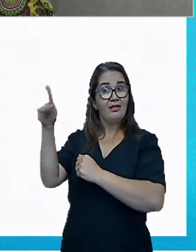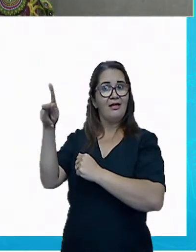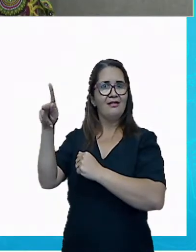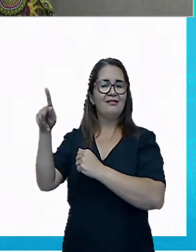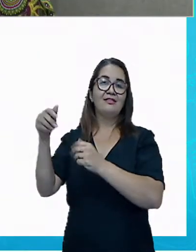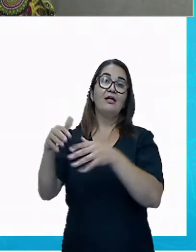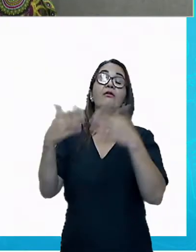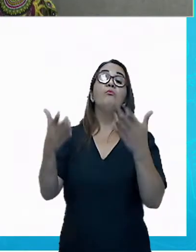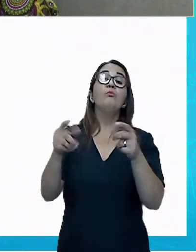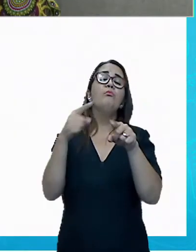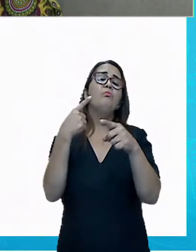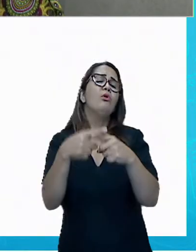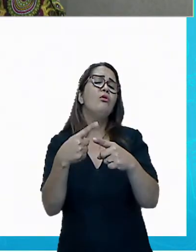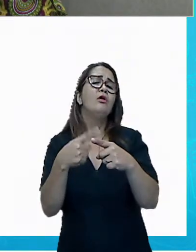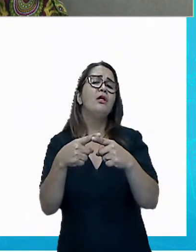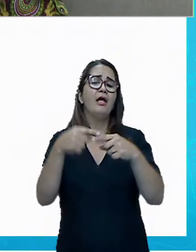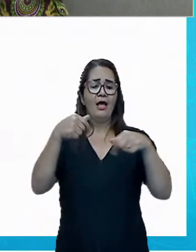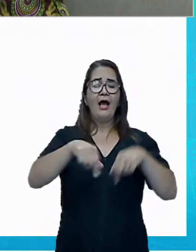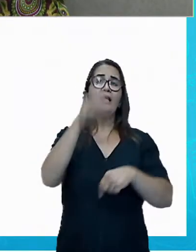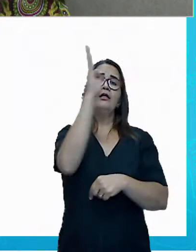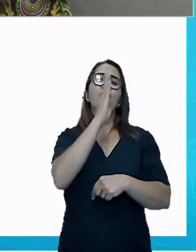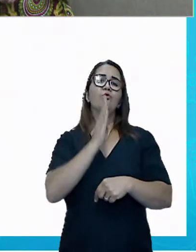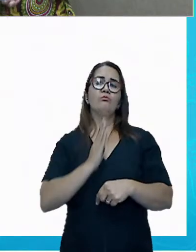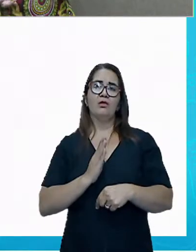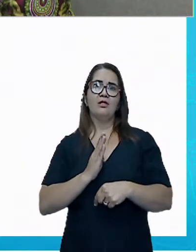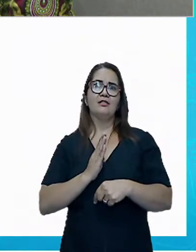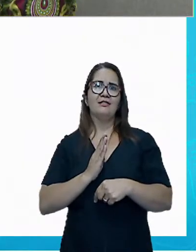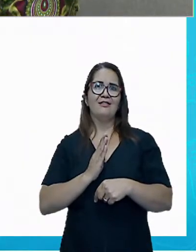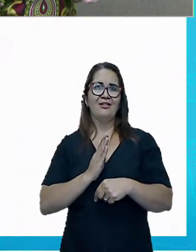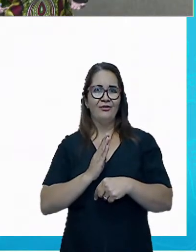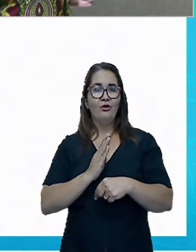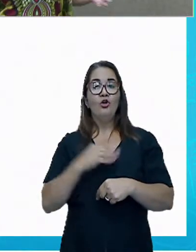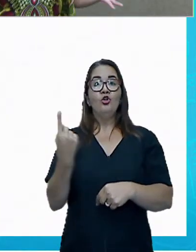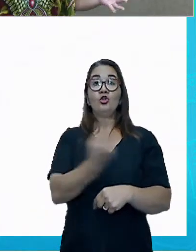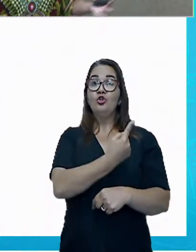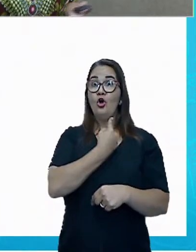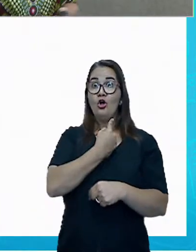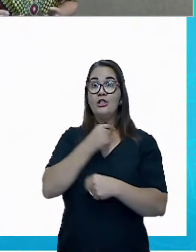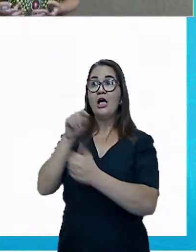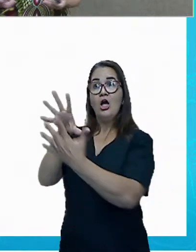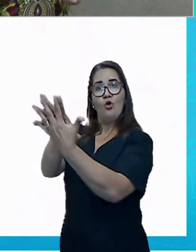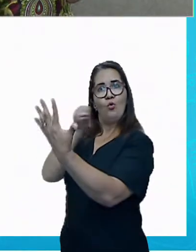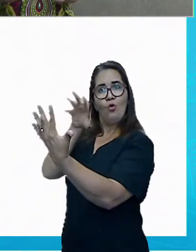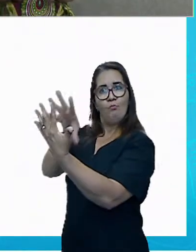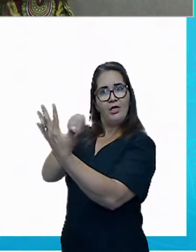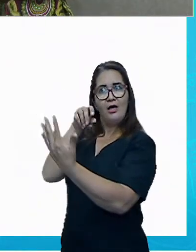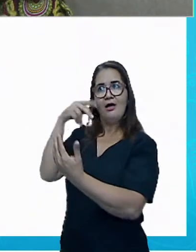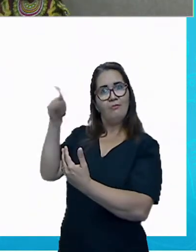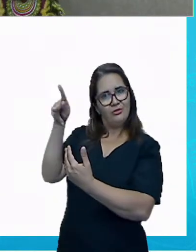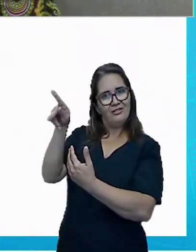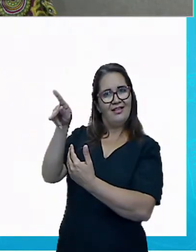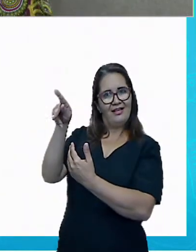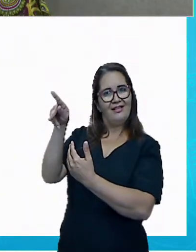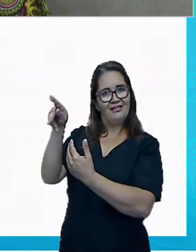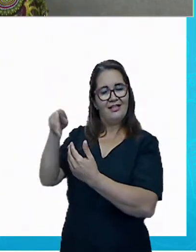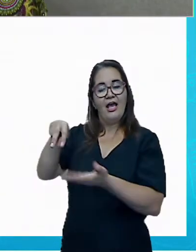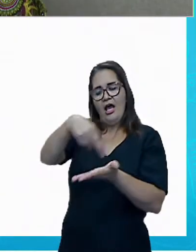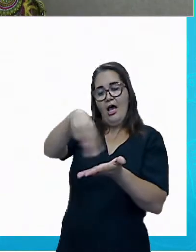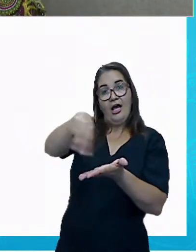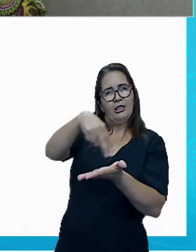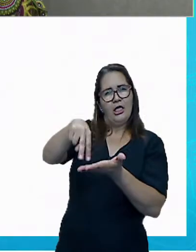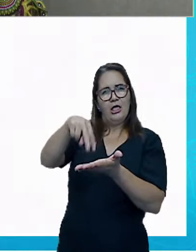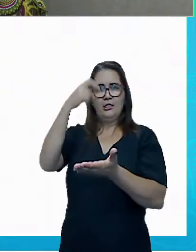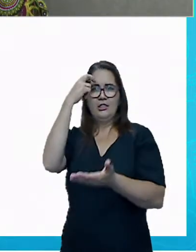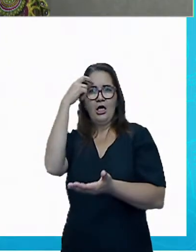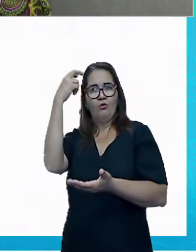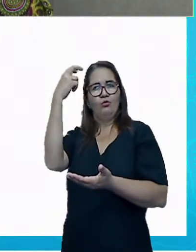dos africanos a Salvador, né, eles vêm tomar um pouco de posse brasileira. Então eles dominam